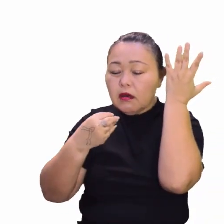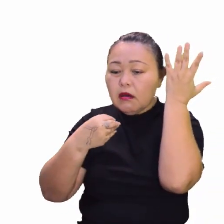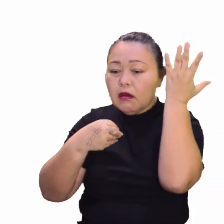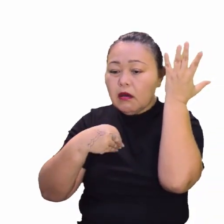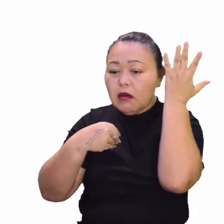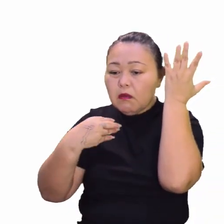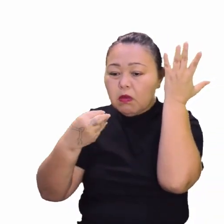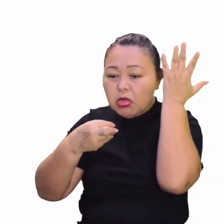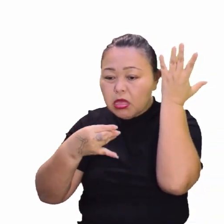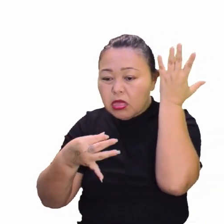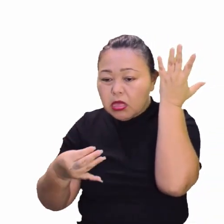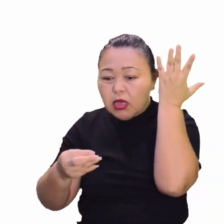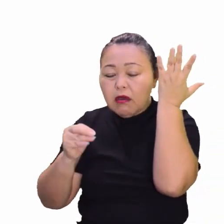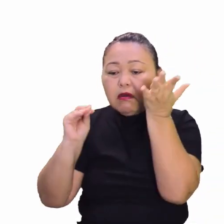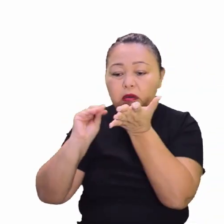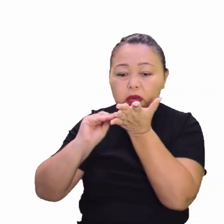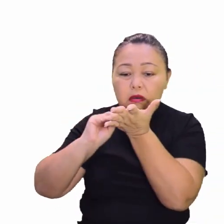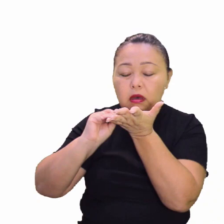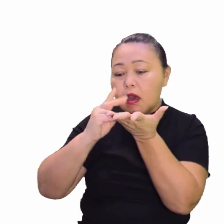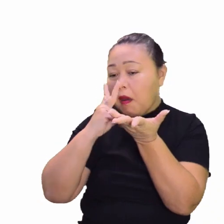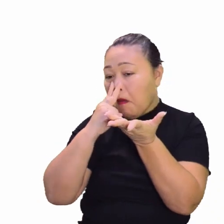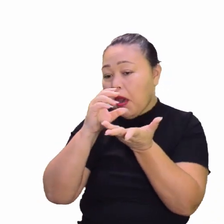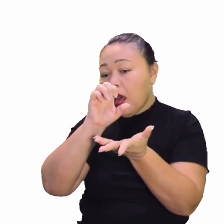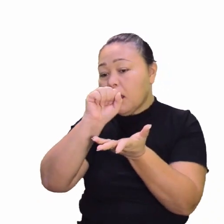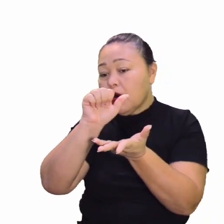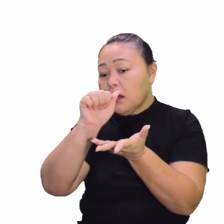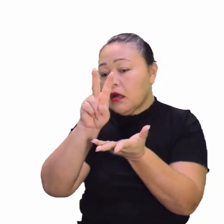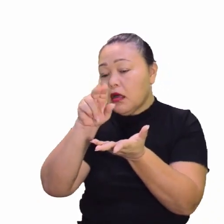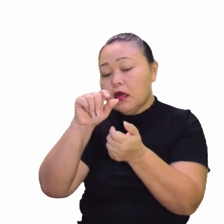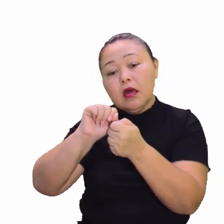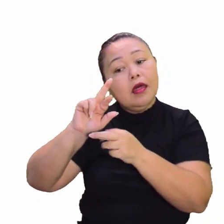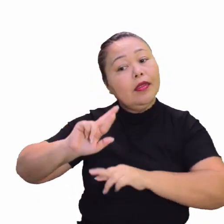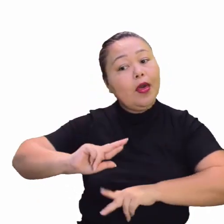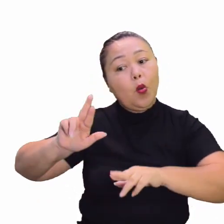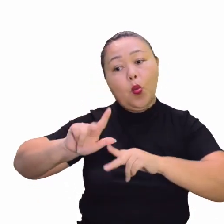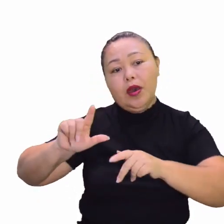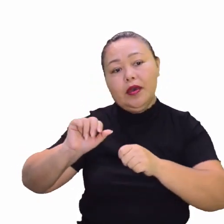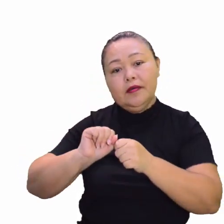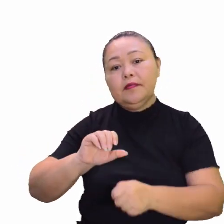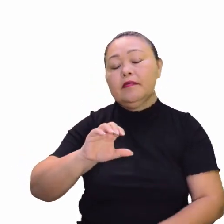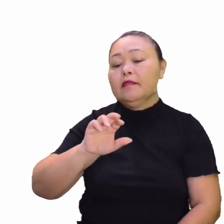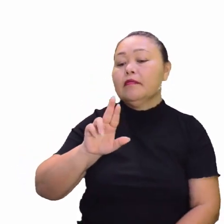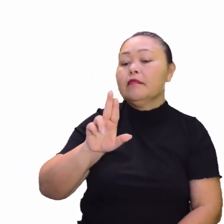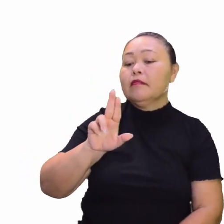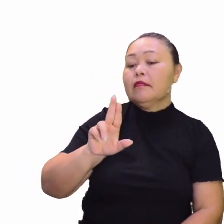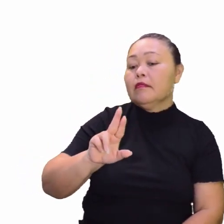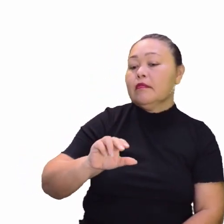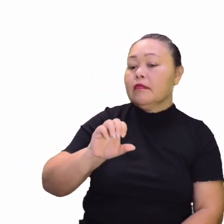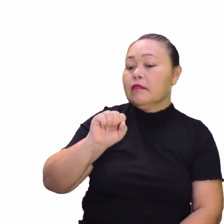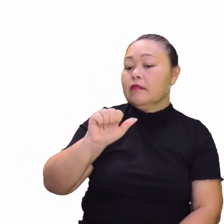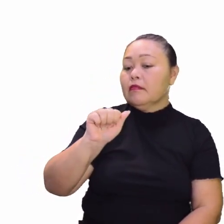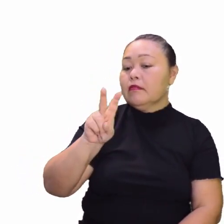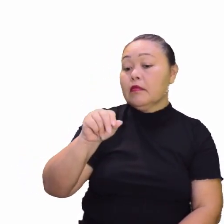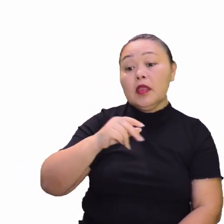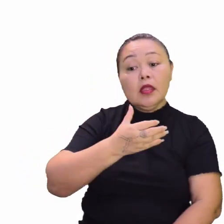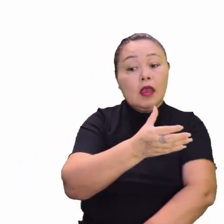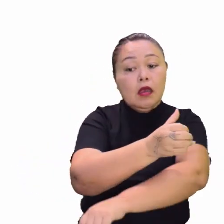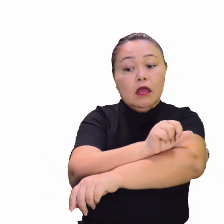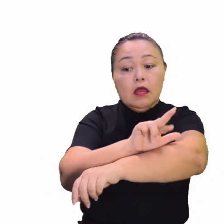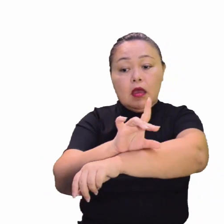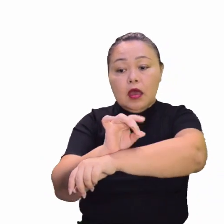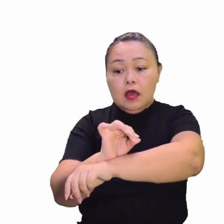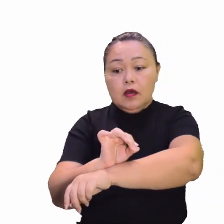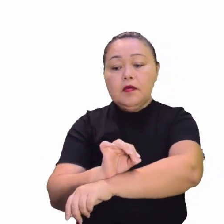que tem características de savana, né? Exatamente. Mas não é savana, ok? E também não é cerrado. Não